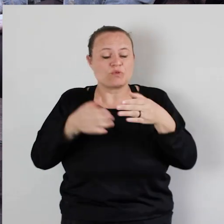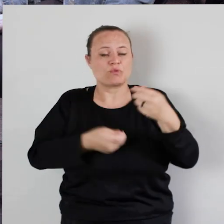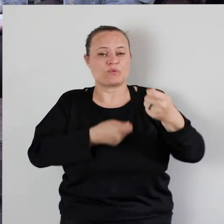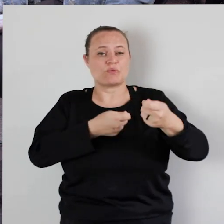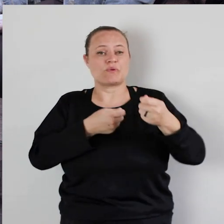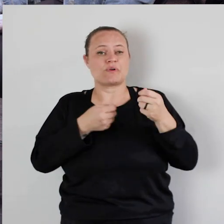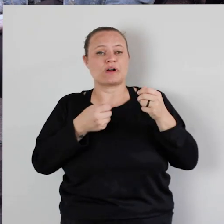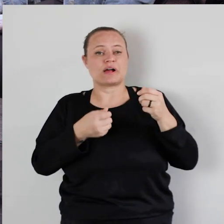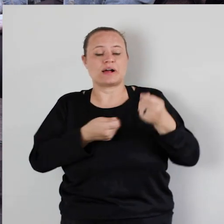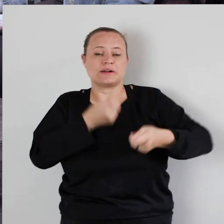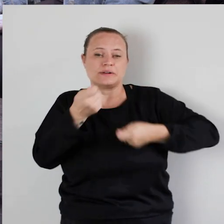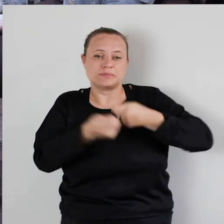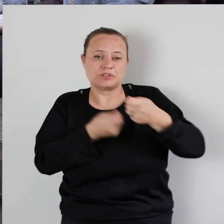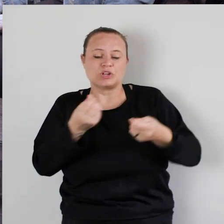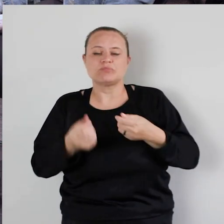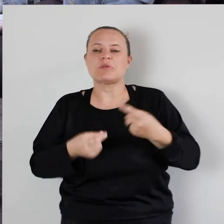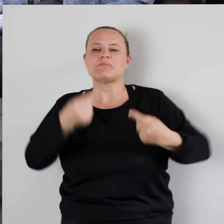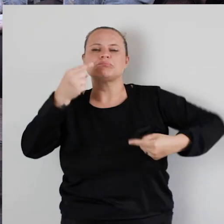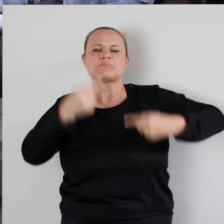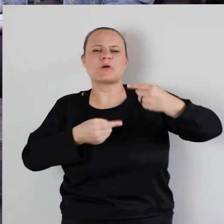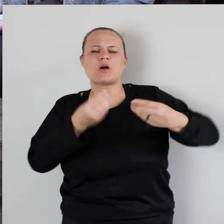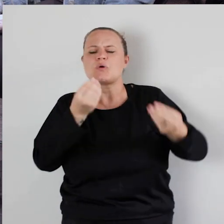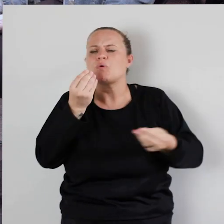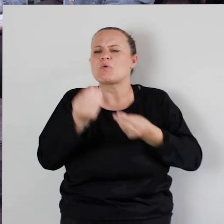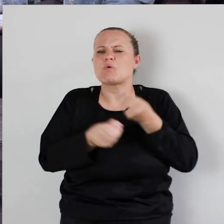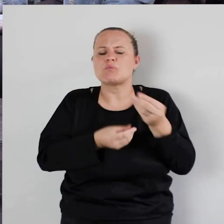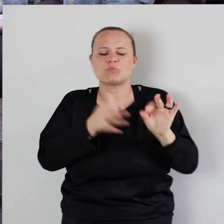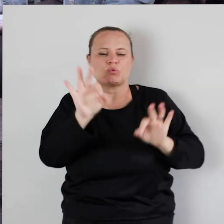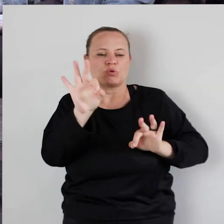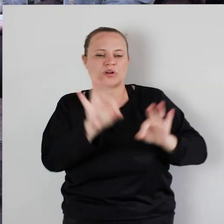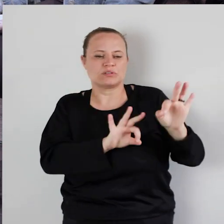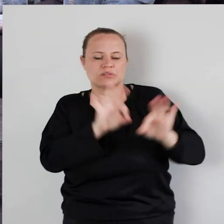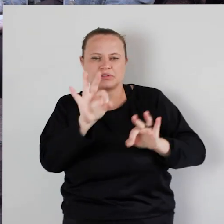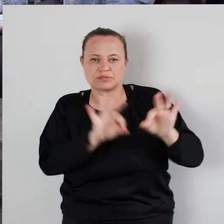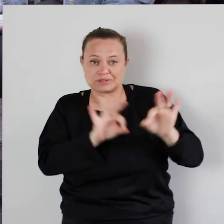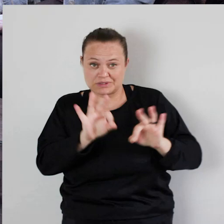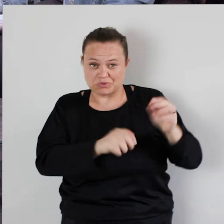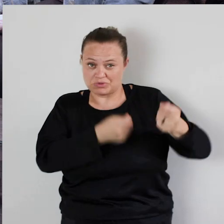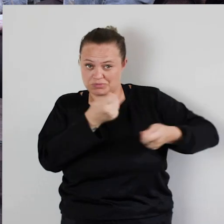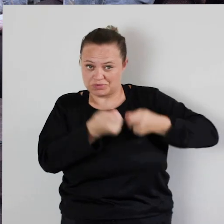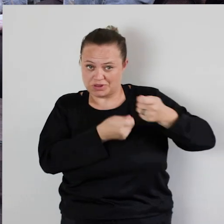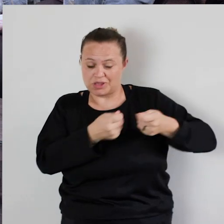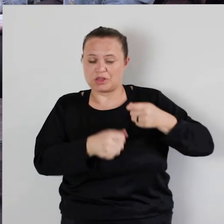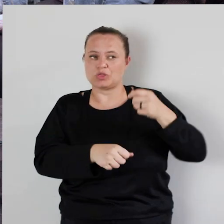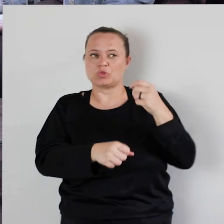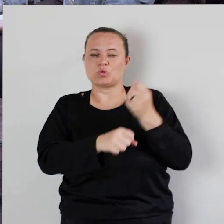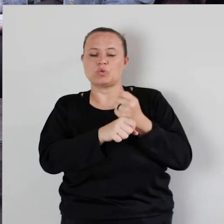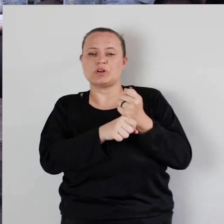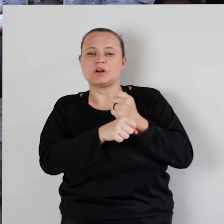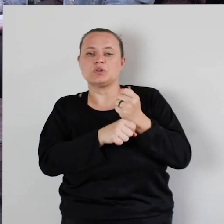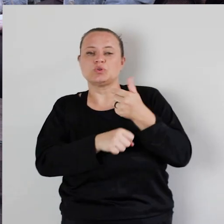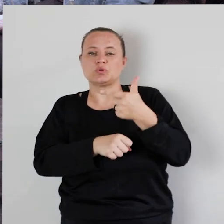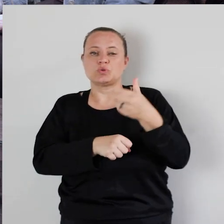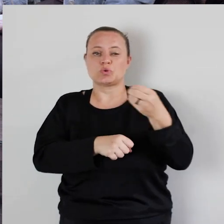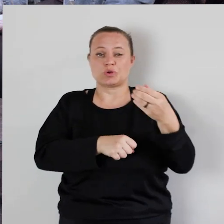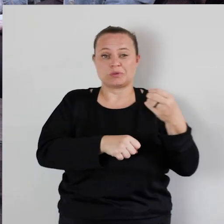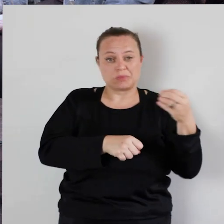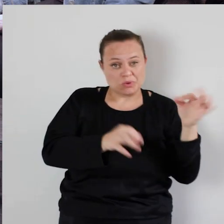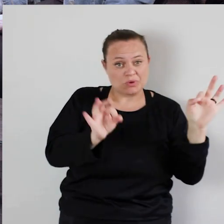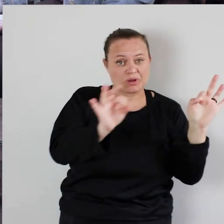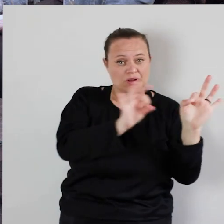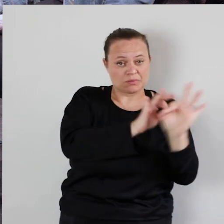à área de administração, discutindo formas alternativas já de organização. Na época, 2000 eu